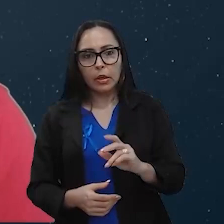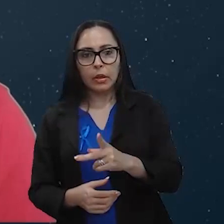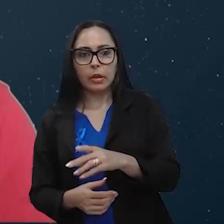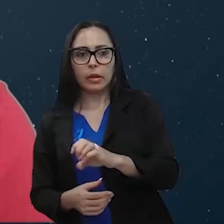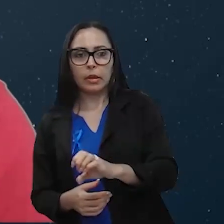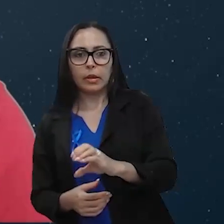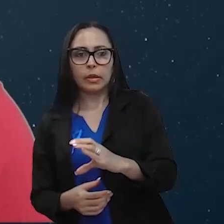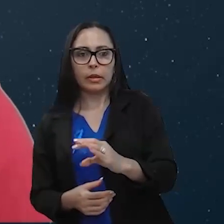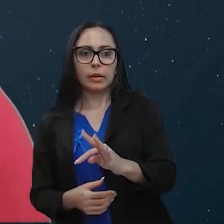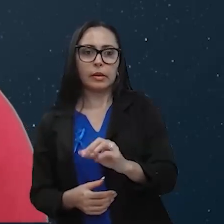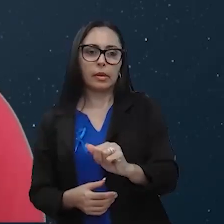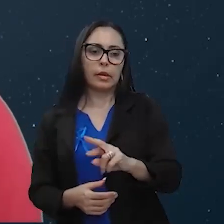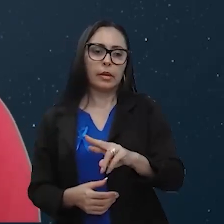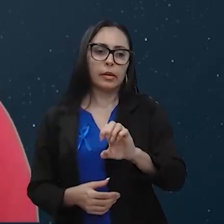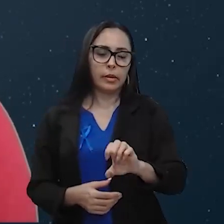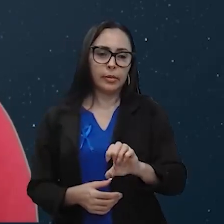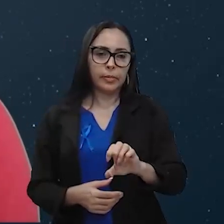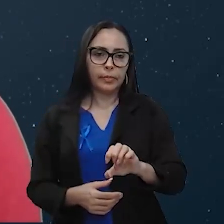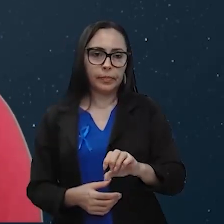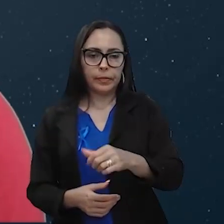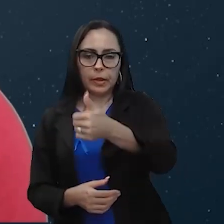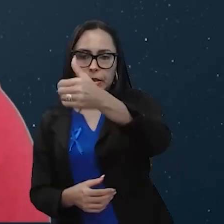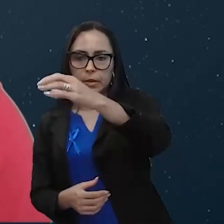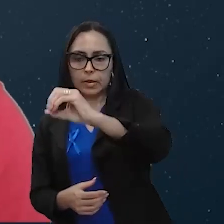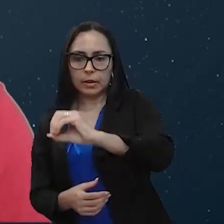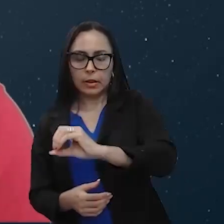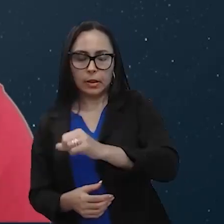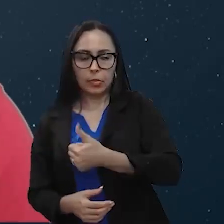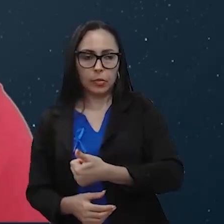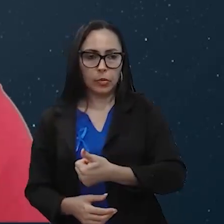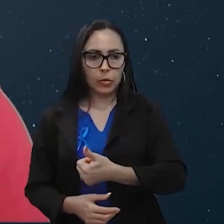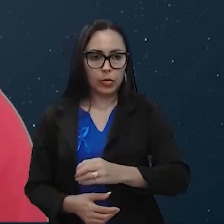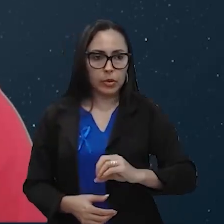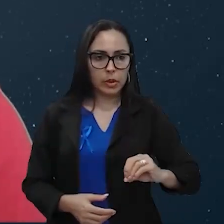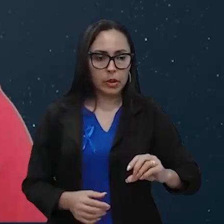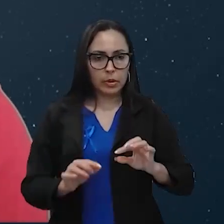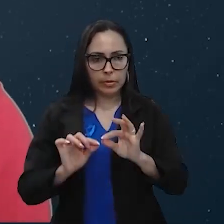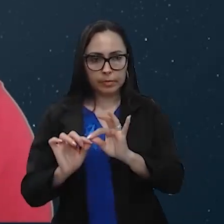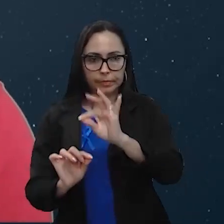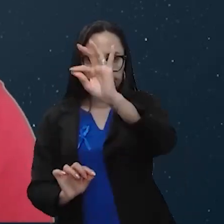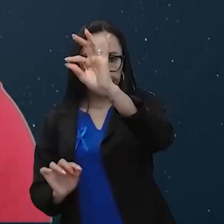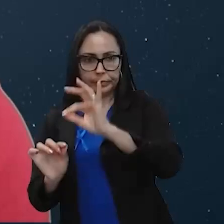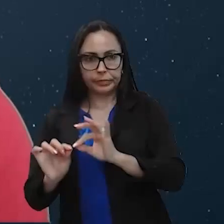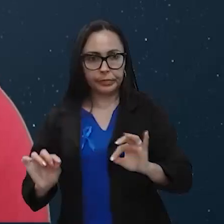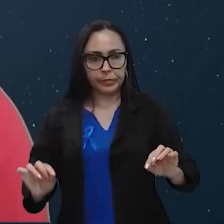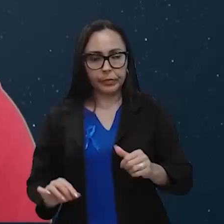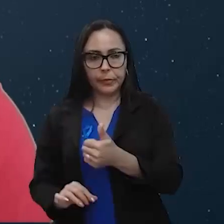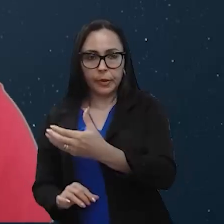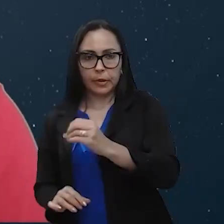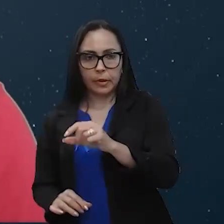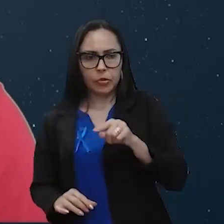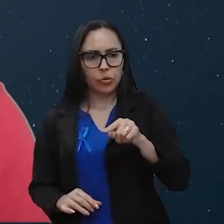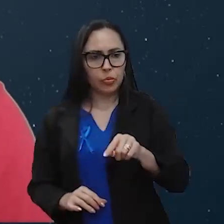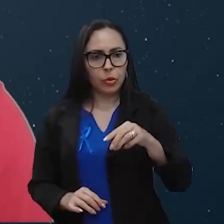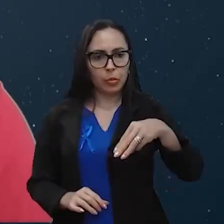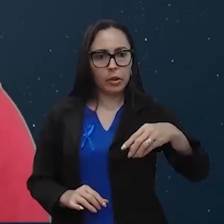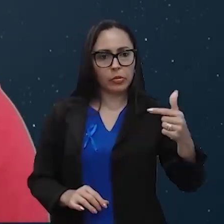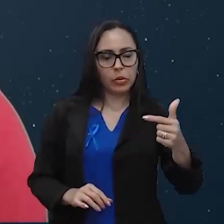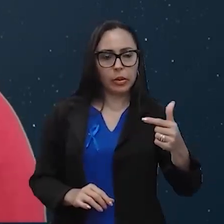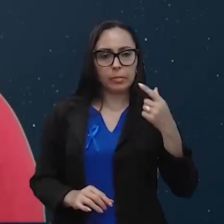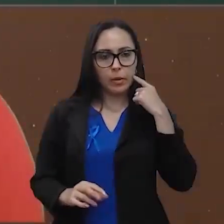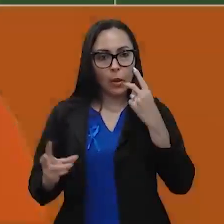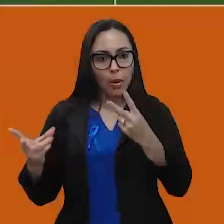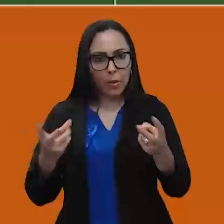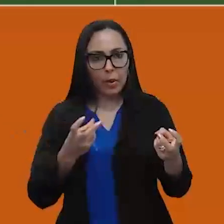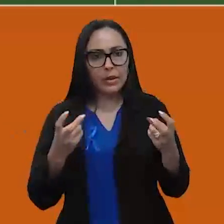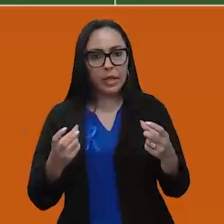por 100, é o que traz para a gente um padrão de 10.000 metros quadrados. Tu percebe que tem aí